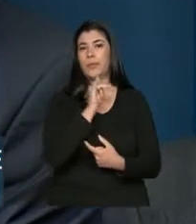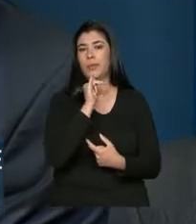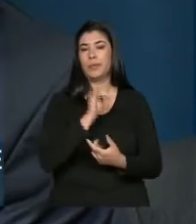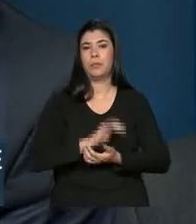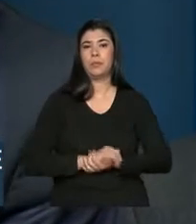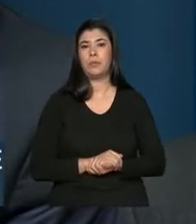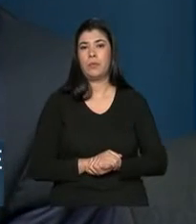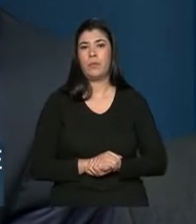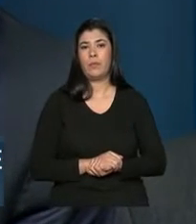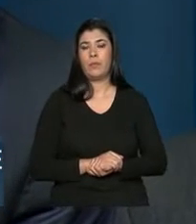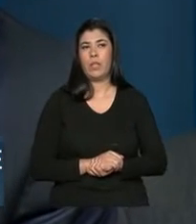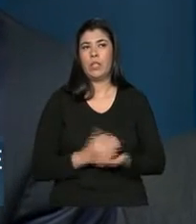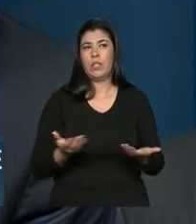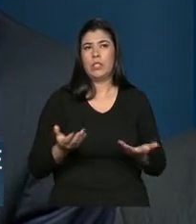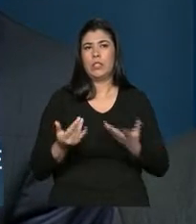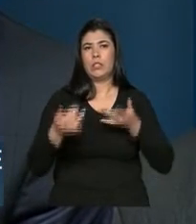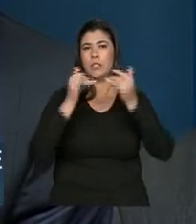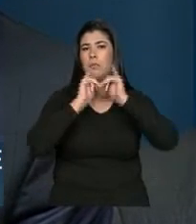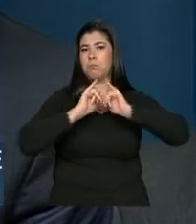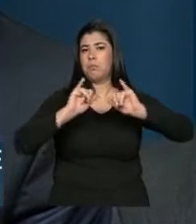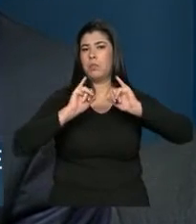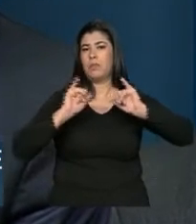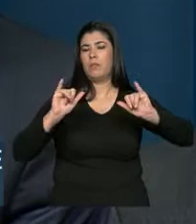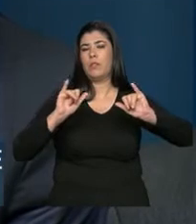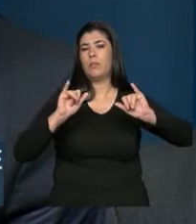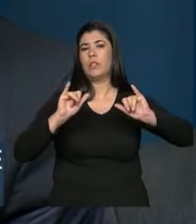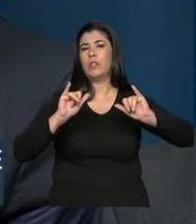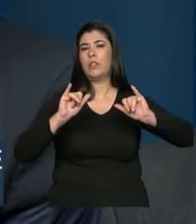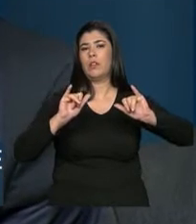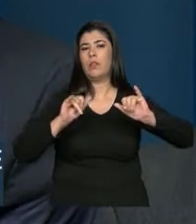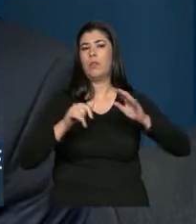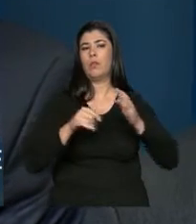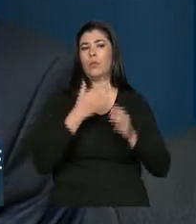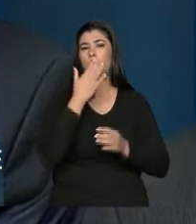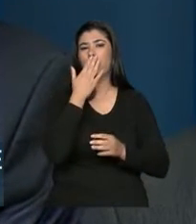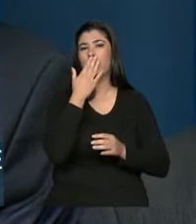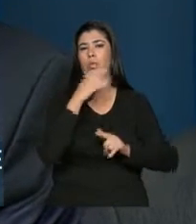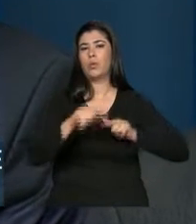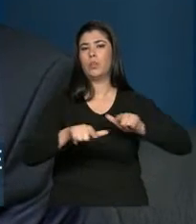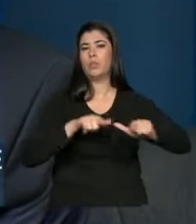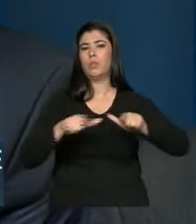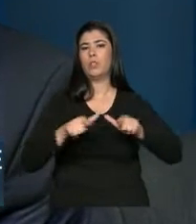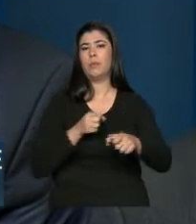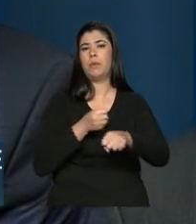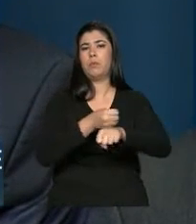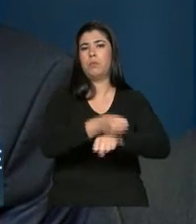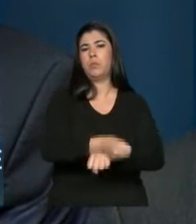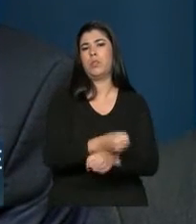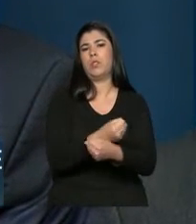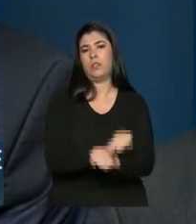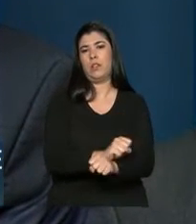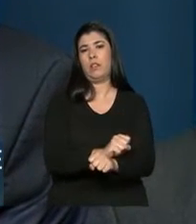por exemplo, a informação referente ao trabalho escravo. Foram resgatadas